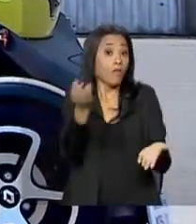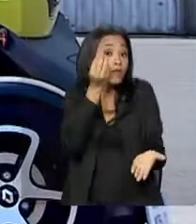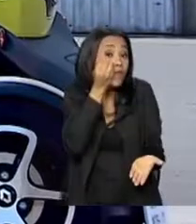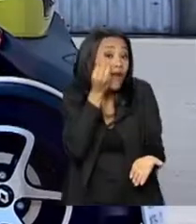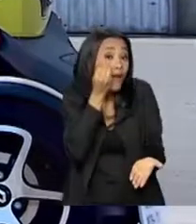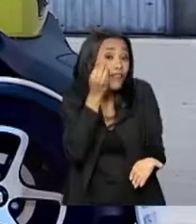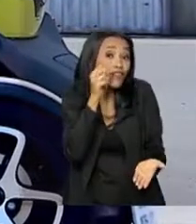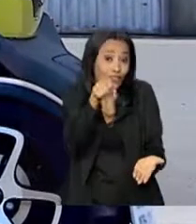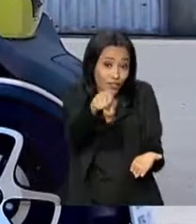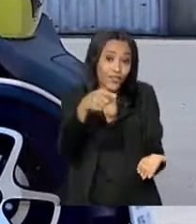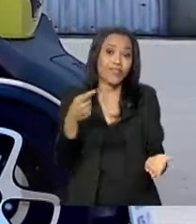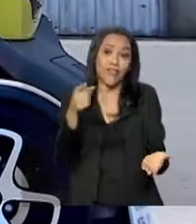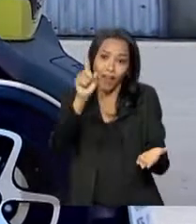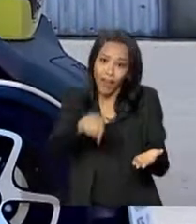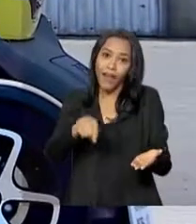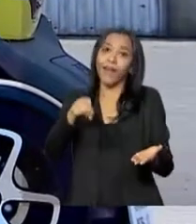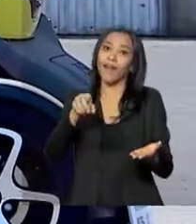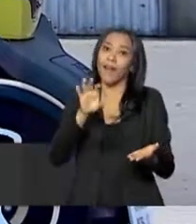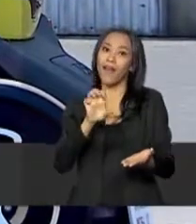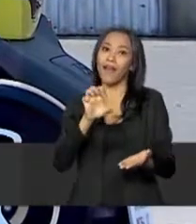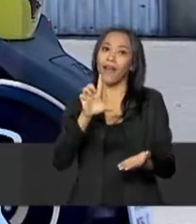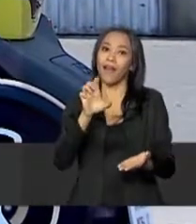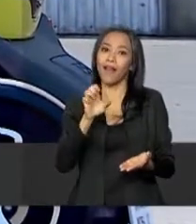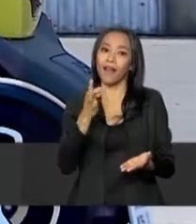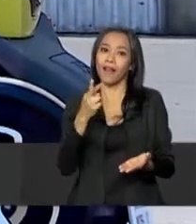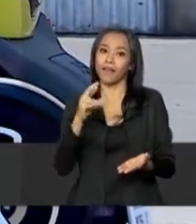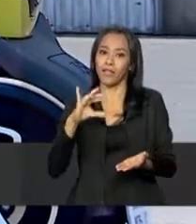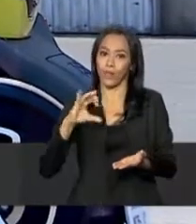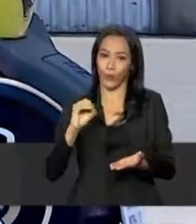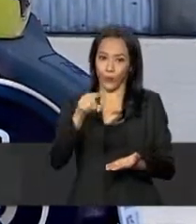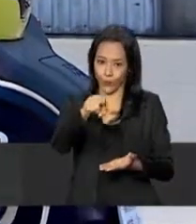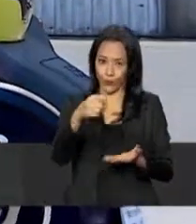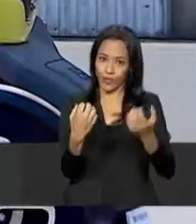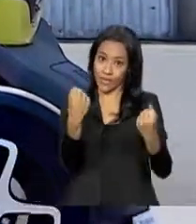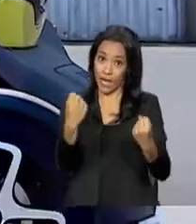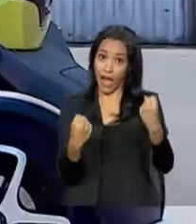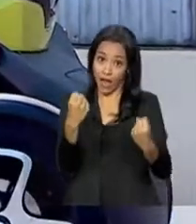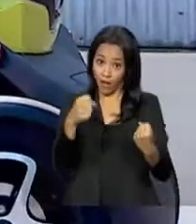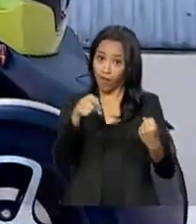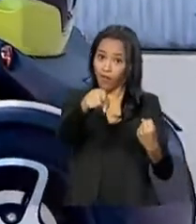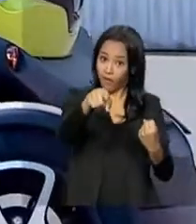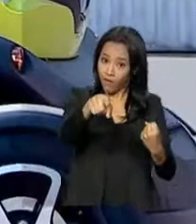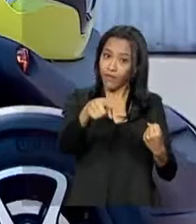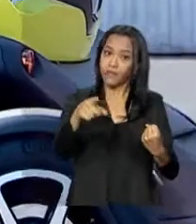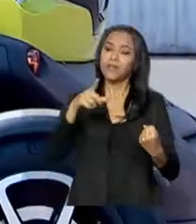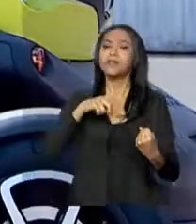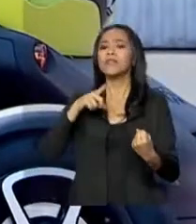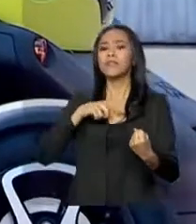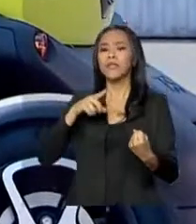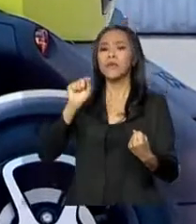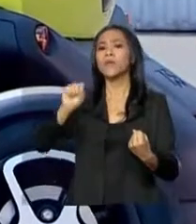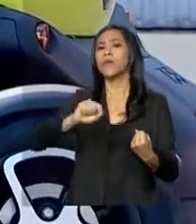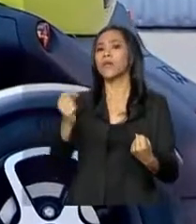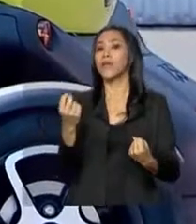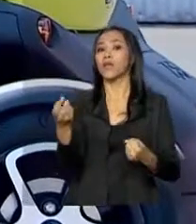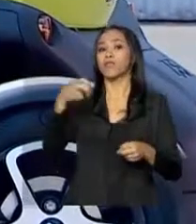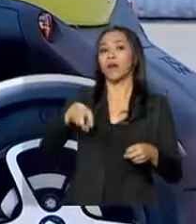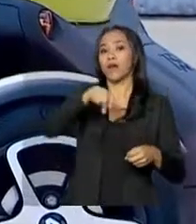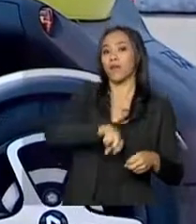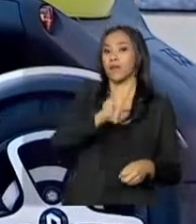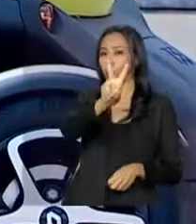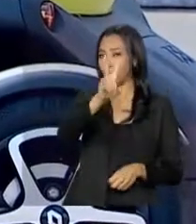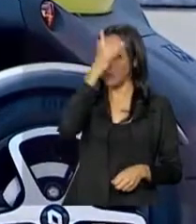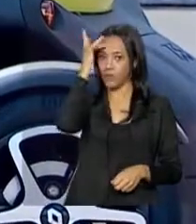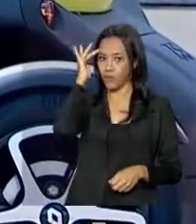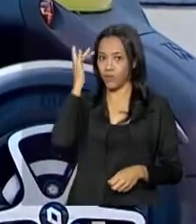em um dos carros elétricos aqui de Itaipu. Esse aqui é o Twizy. Ele tem capacidade para 2 pessoas